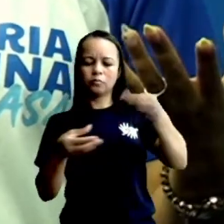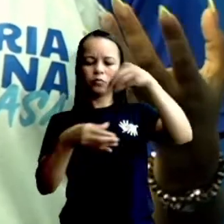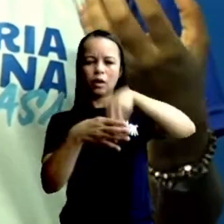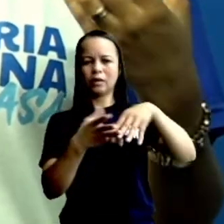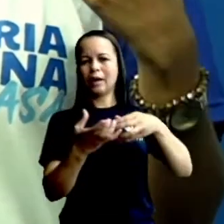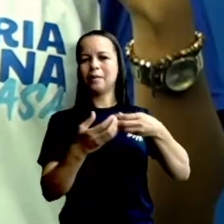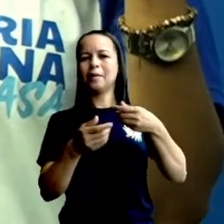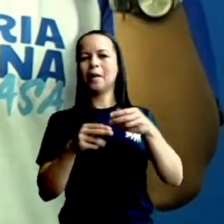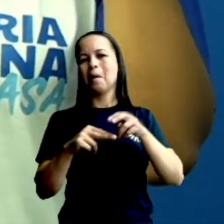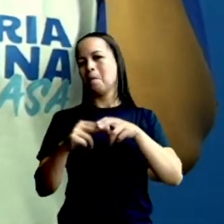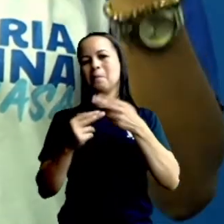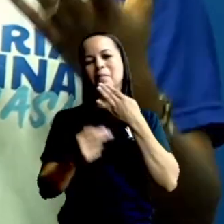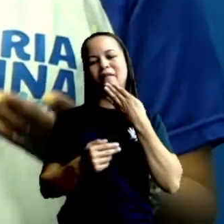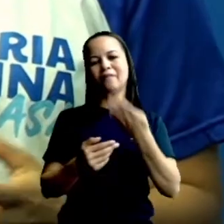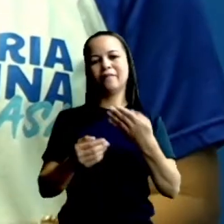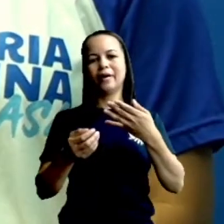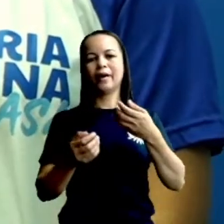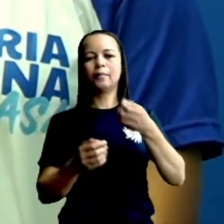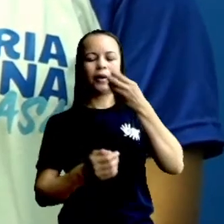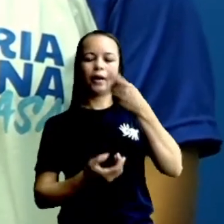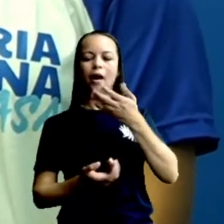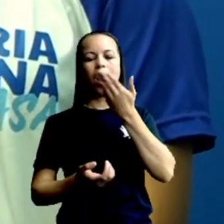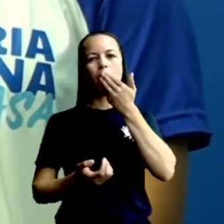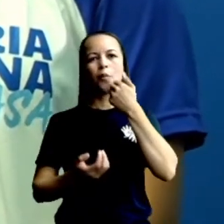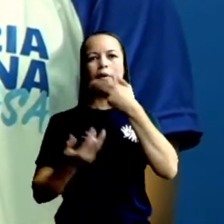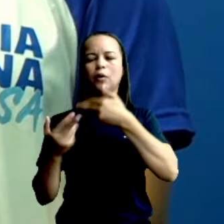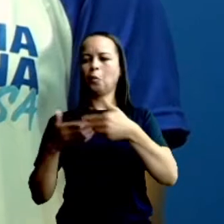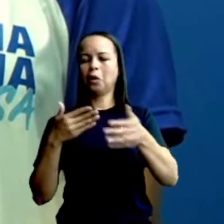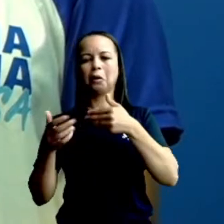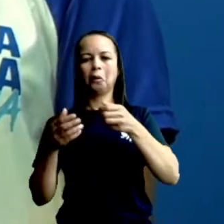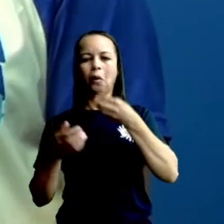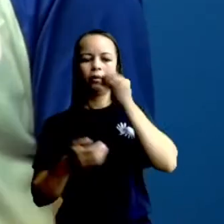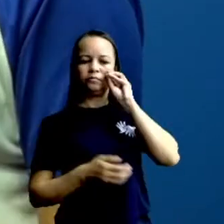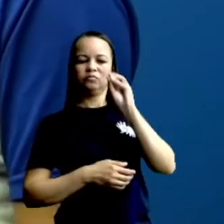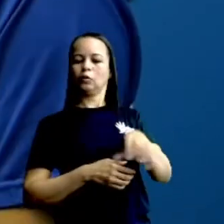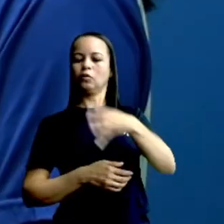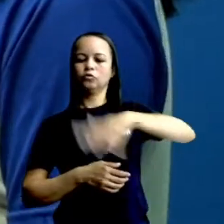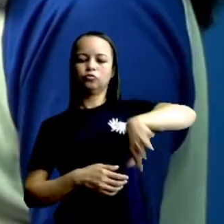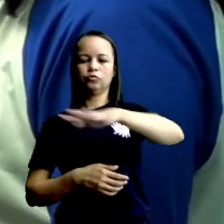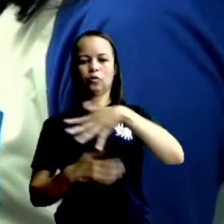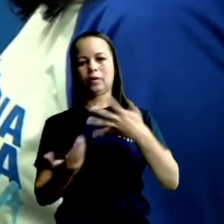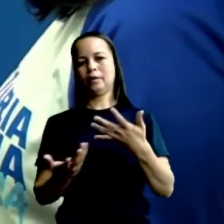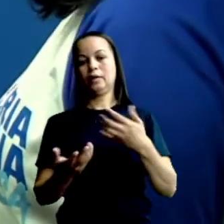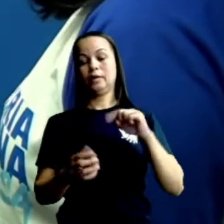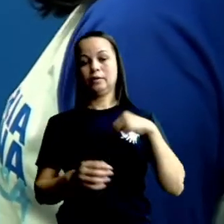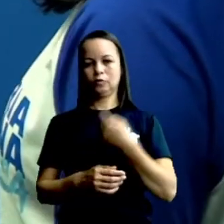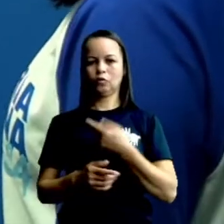e isso, minha gente, a gente está destruindo o nosso planeta dessa maneira, tá?